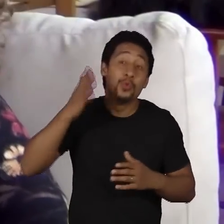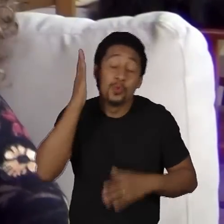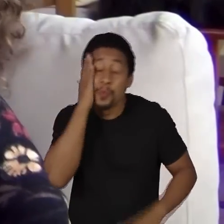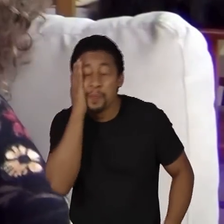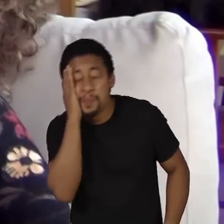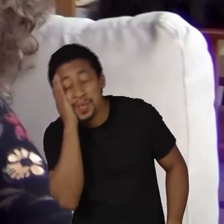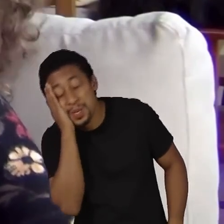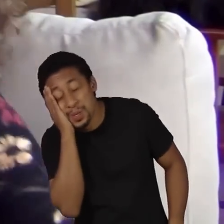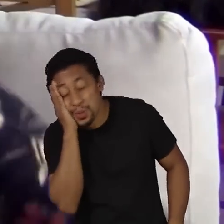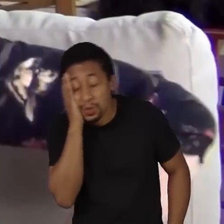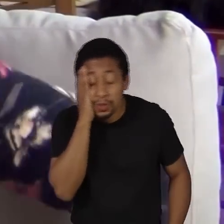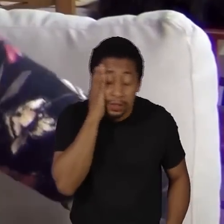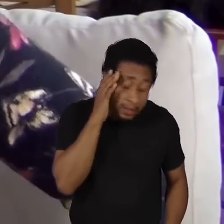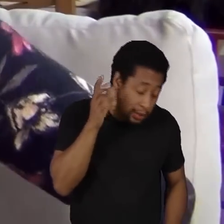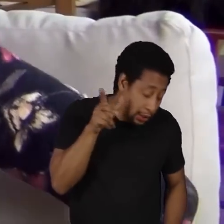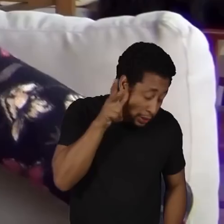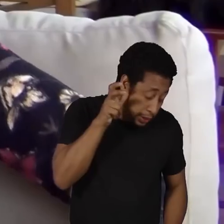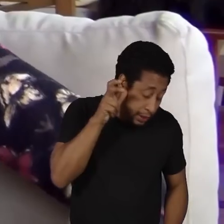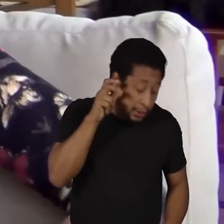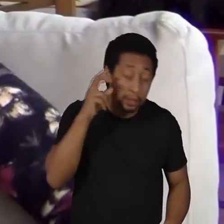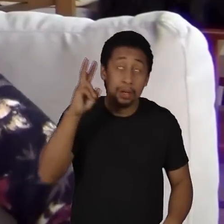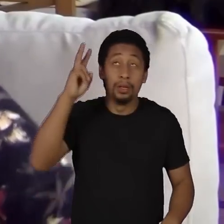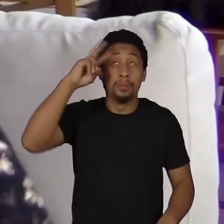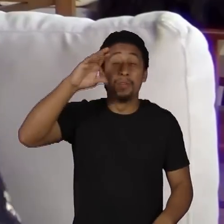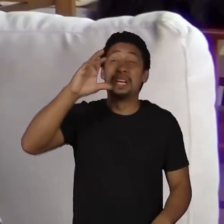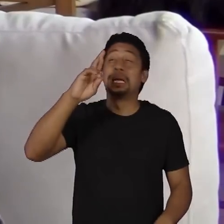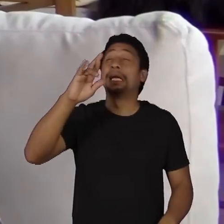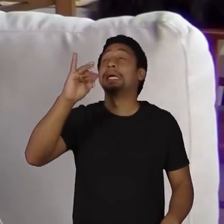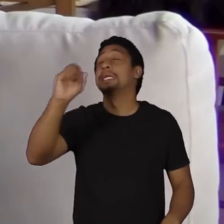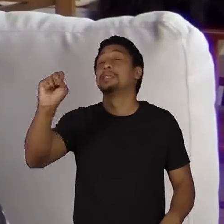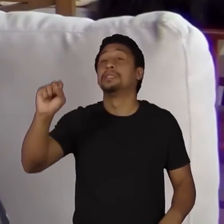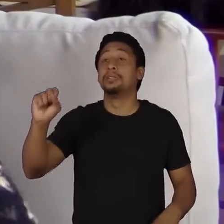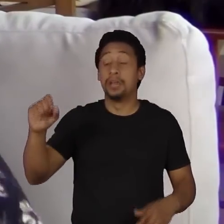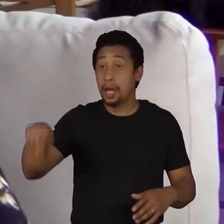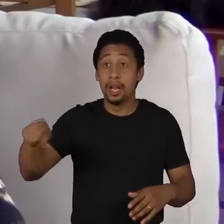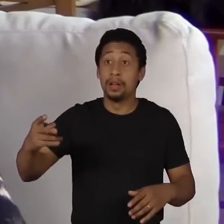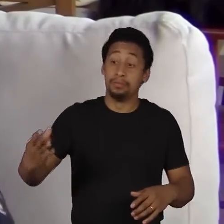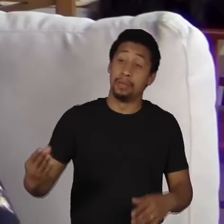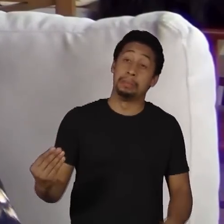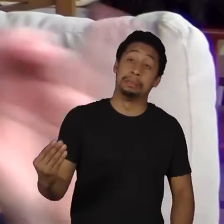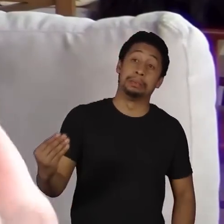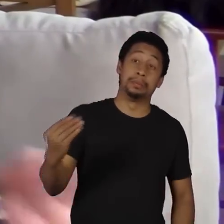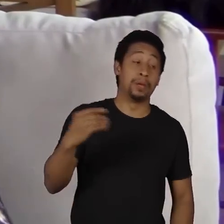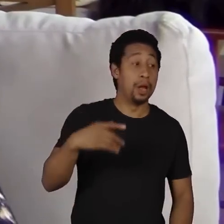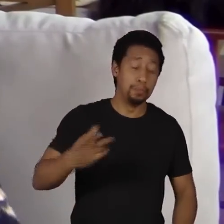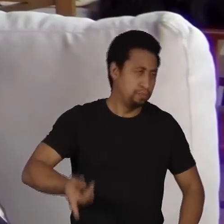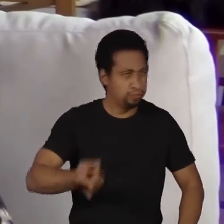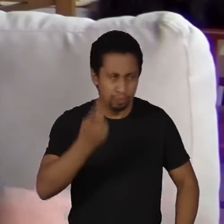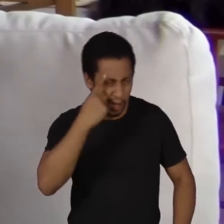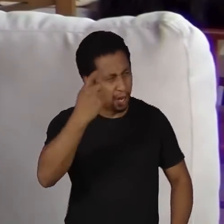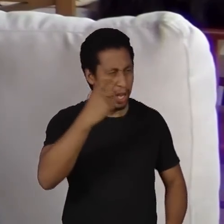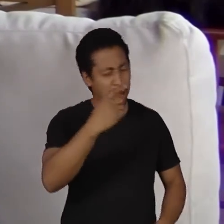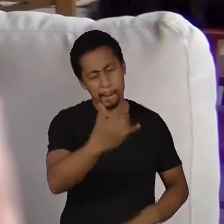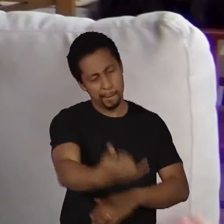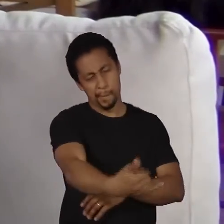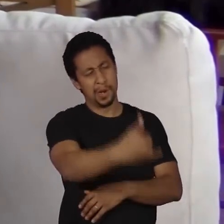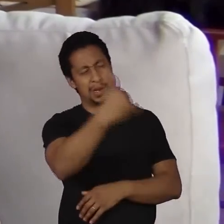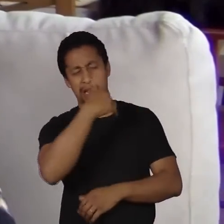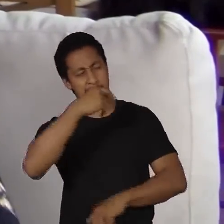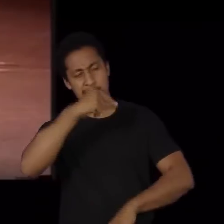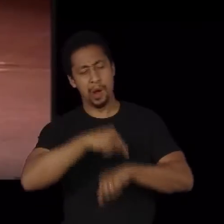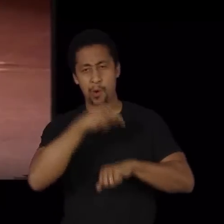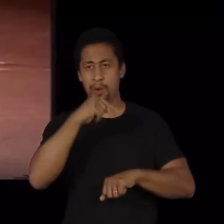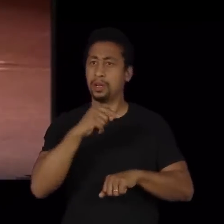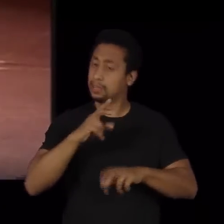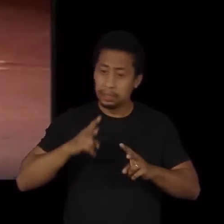já lá vem ideia, Cris, eu tive uma ideia, me ligue imediatamente. Para ela tudo era